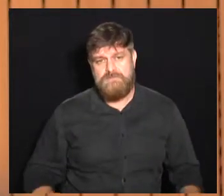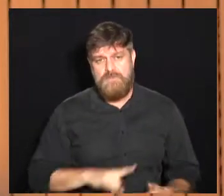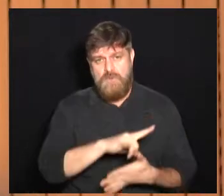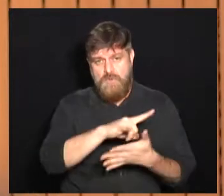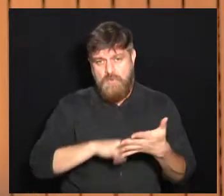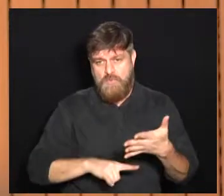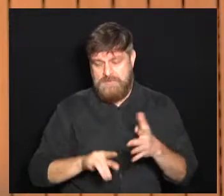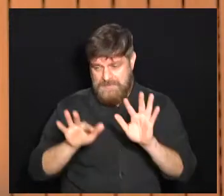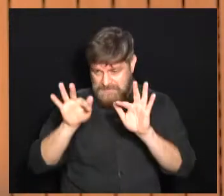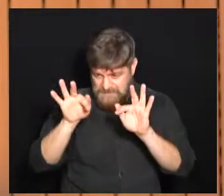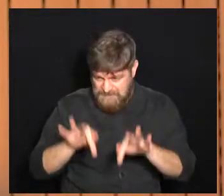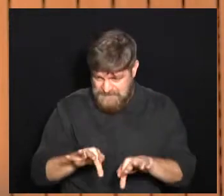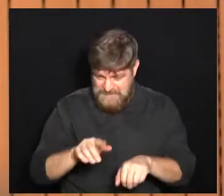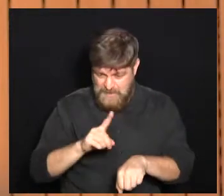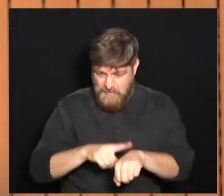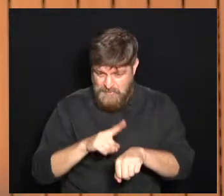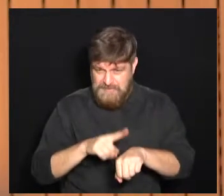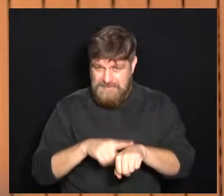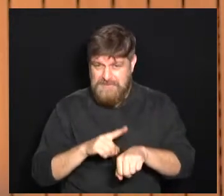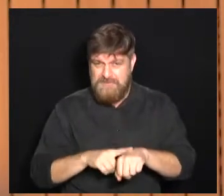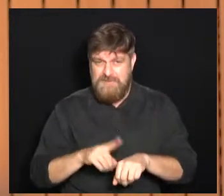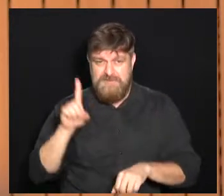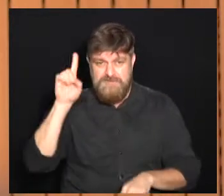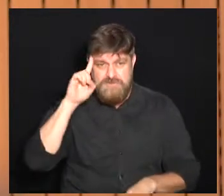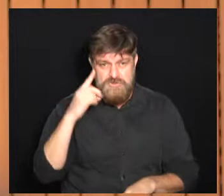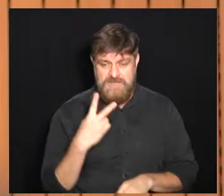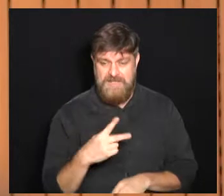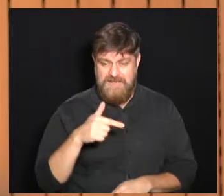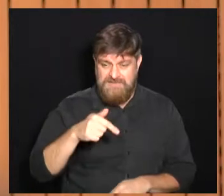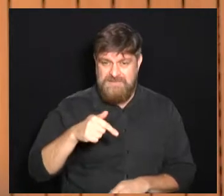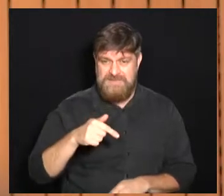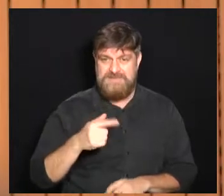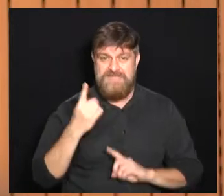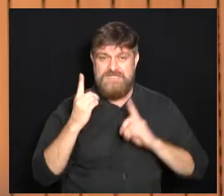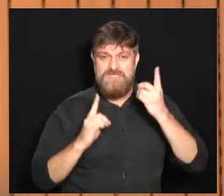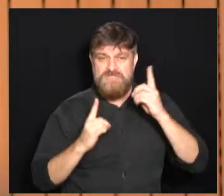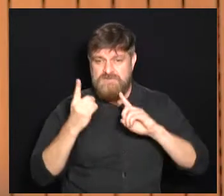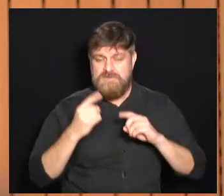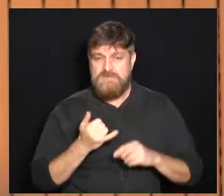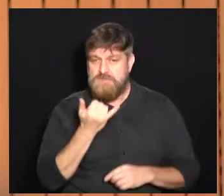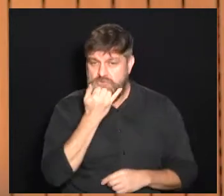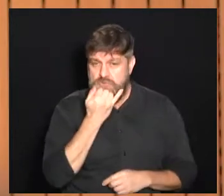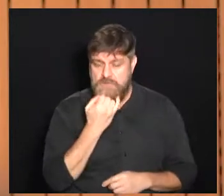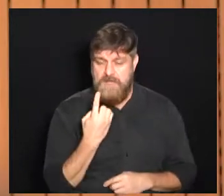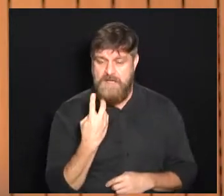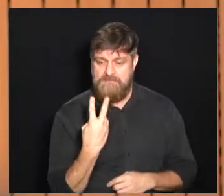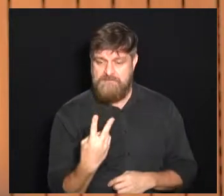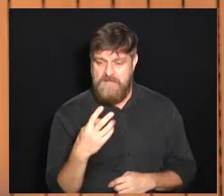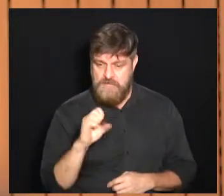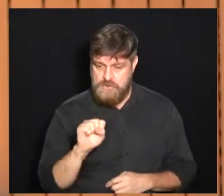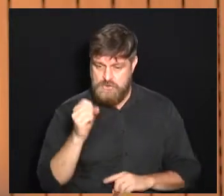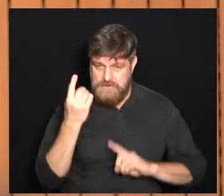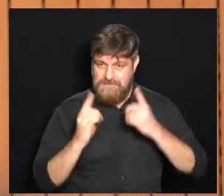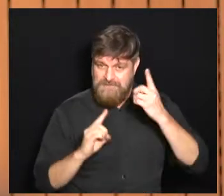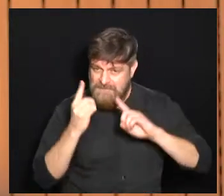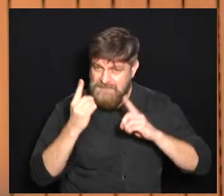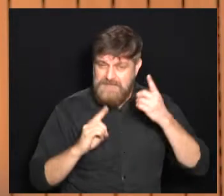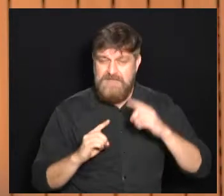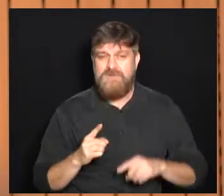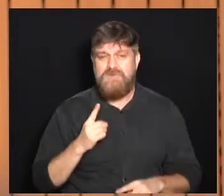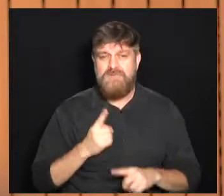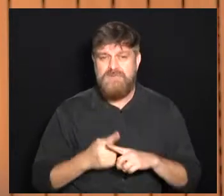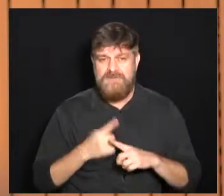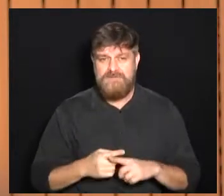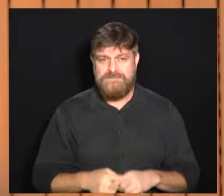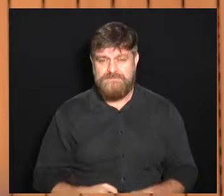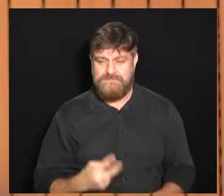contrato, vereador, ele foi dia 27 de fevereiro, 28, aliás, porque essas